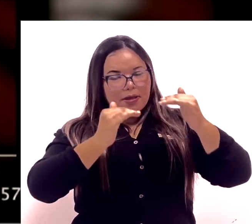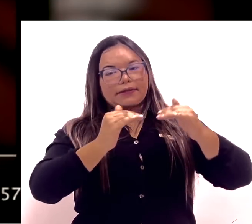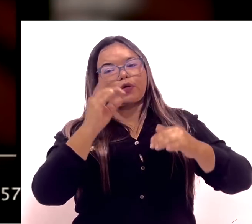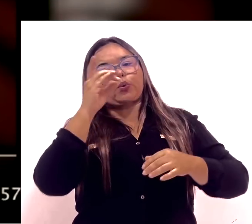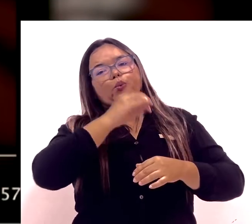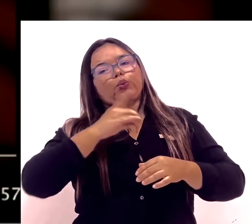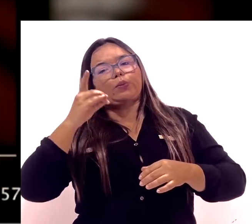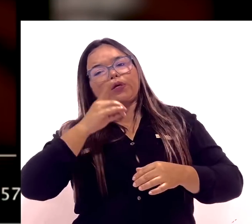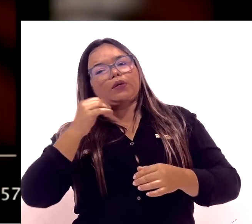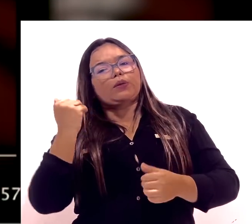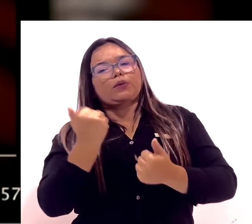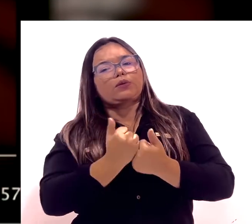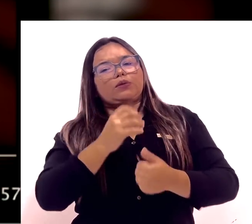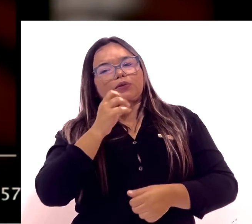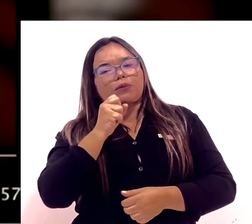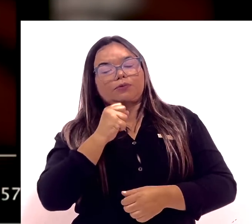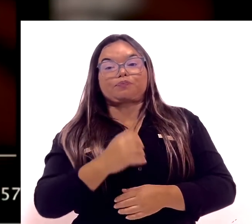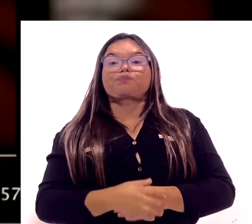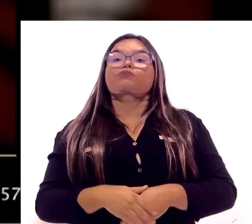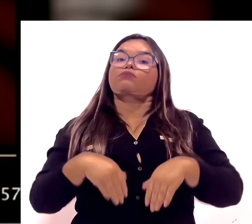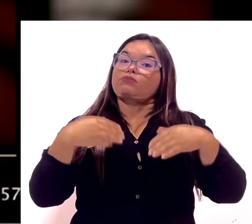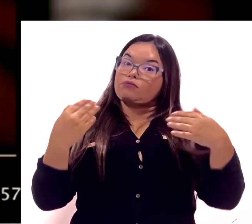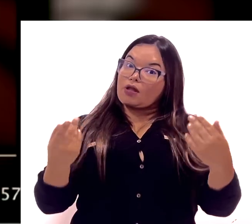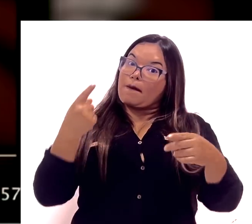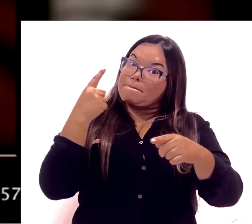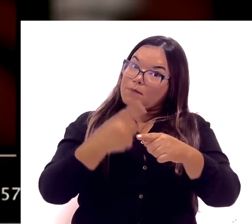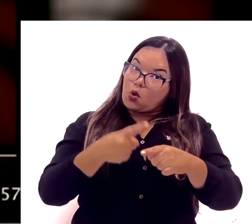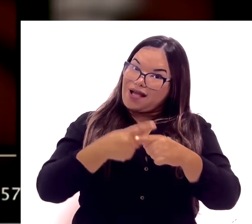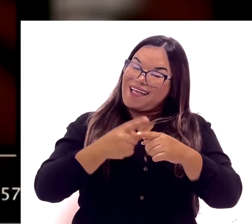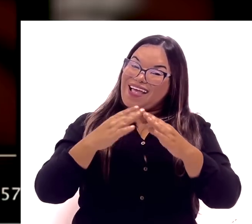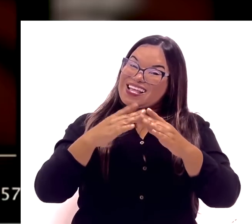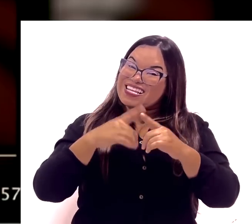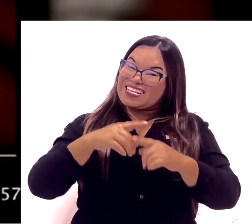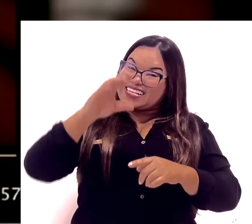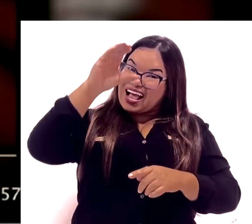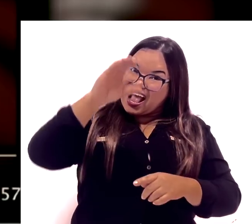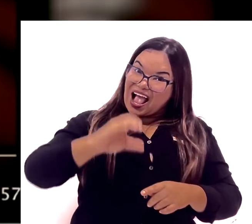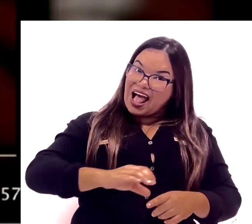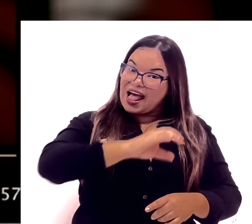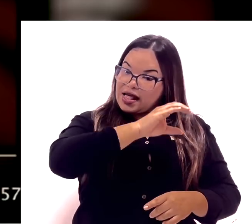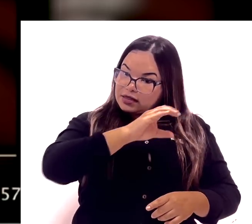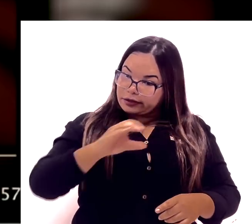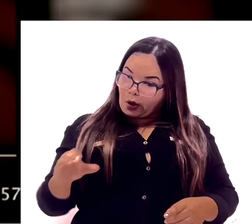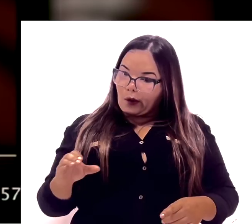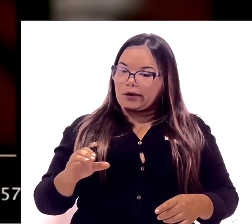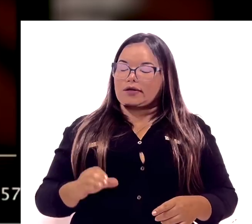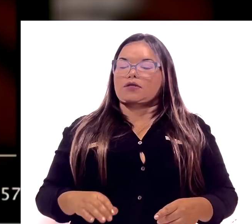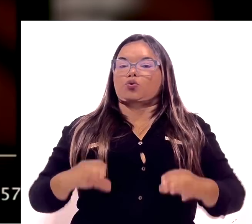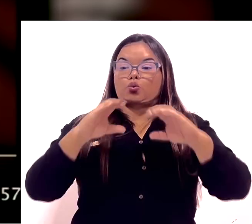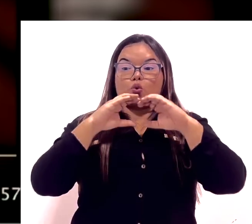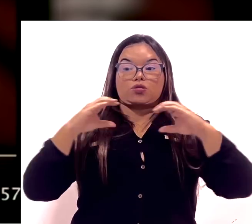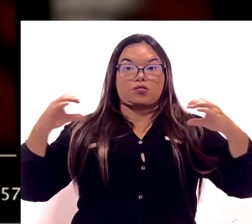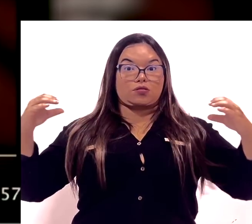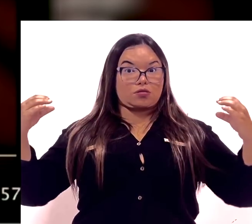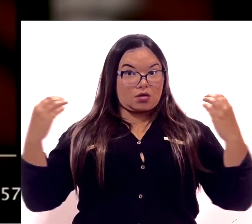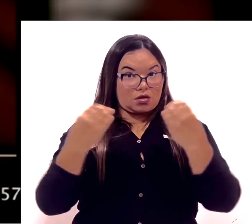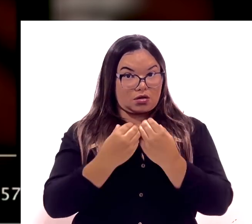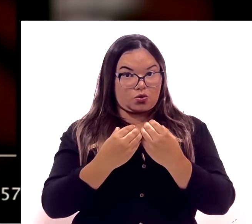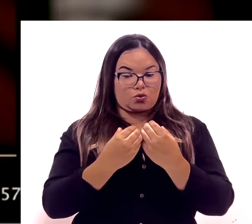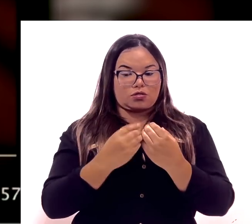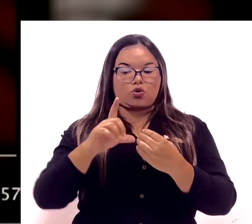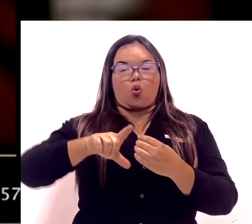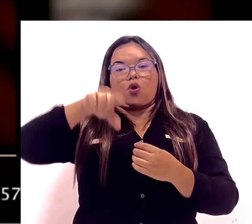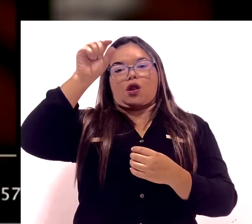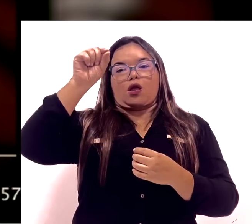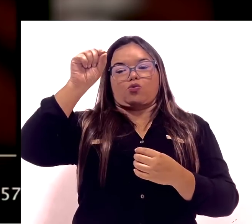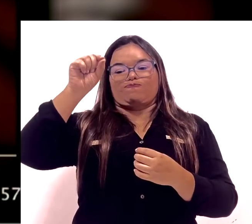porque a Igreja Católica, no Concílio de Laodiceia, transferiu a solenidade do sábado para o domingo. Assim,